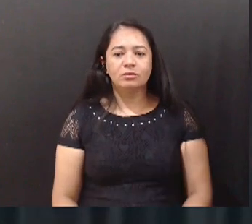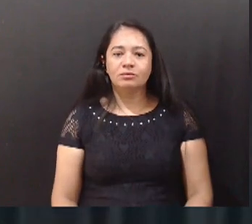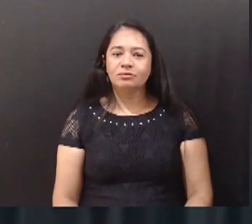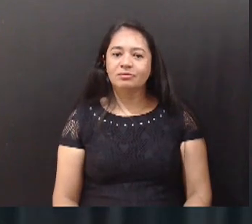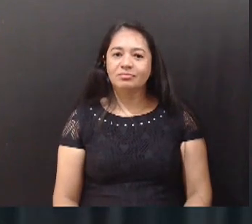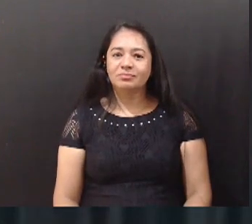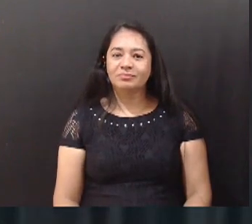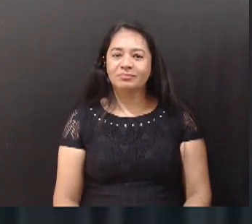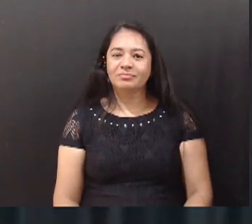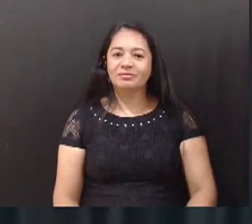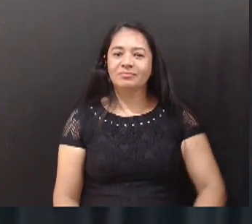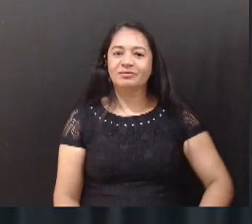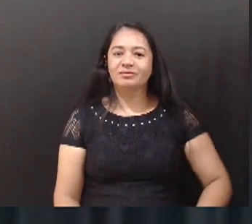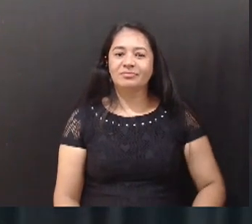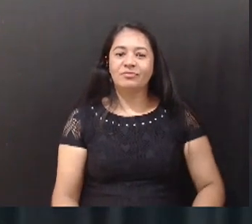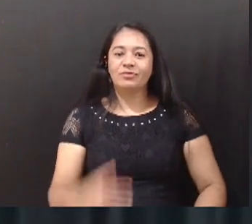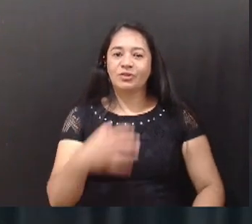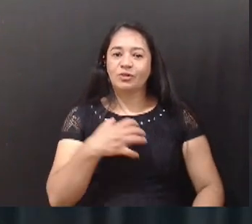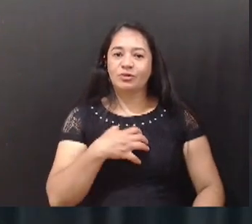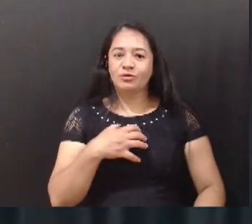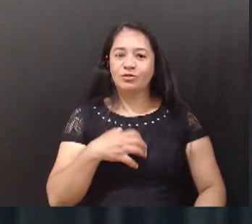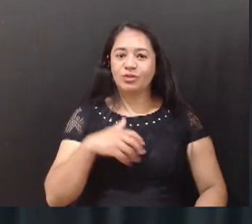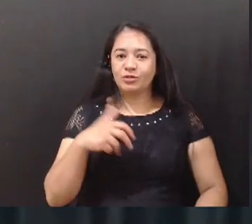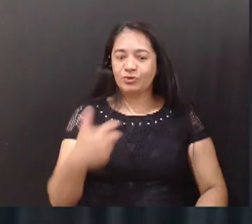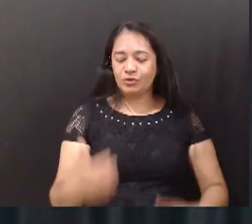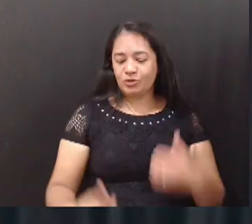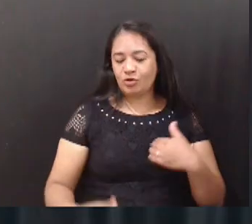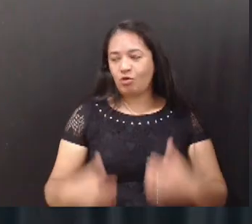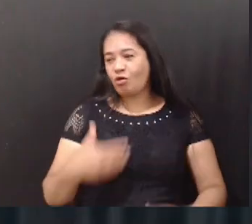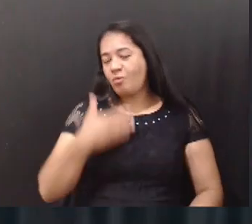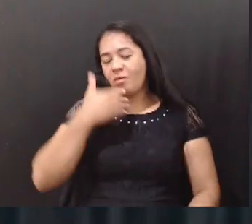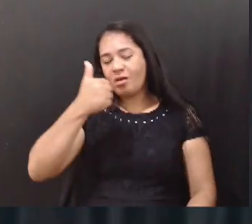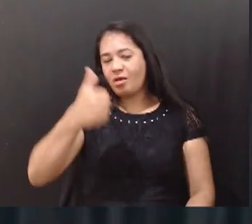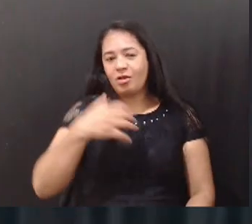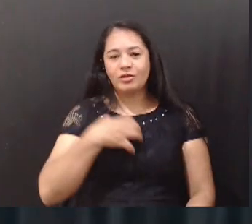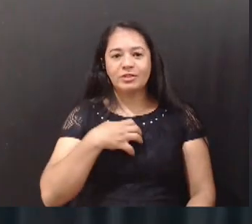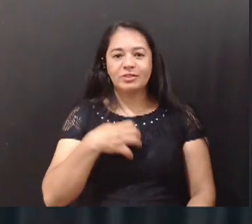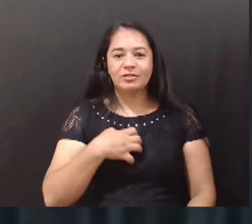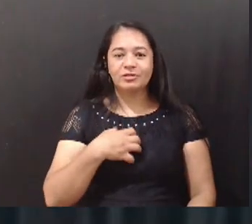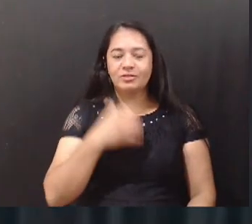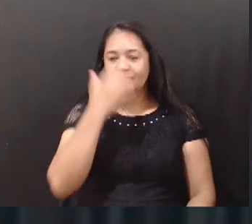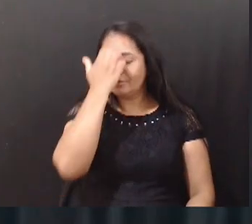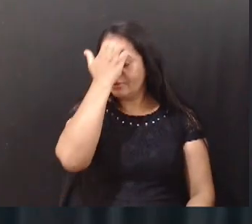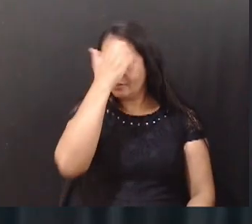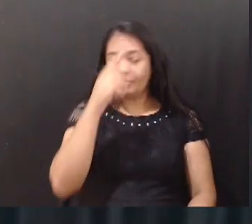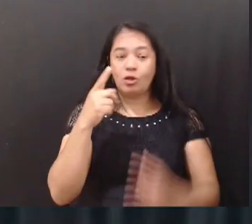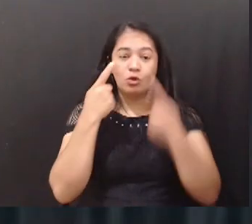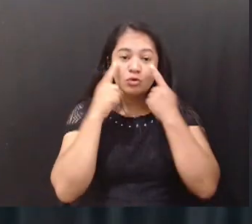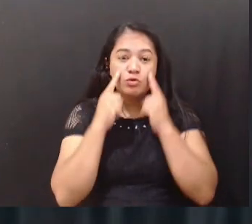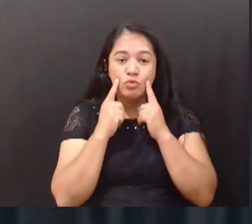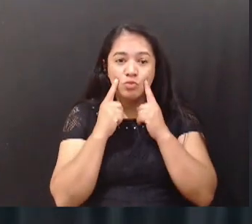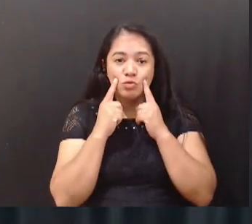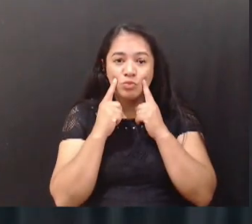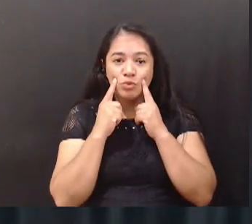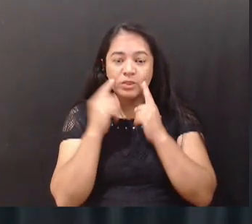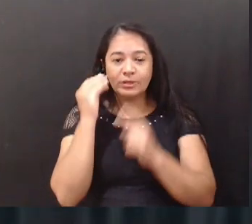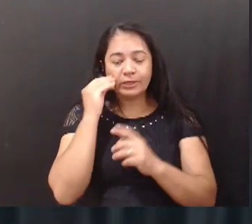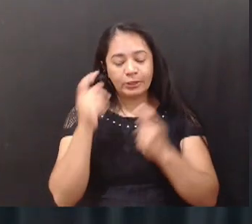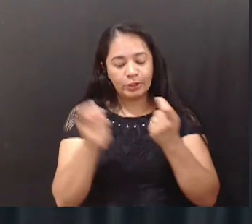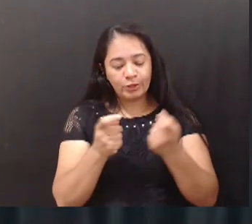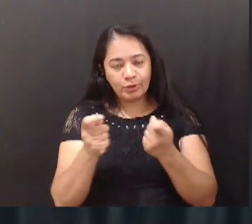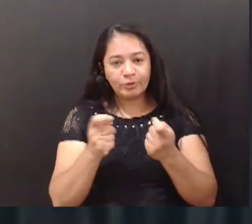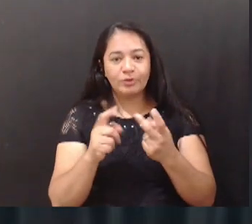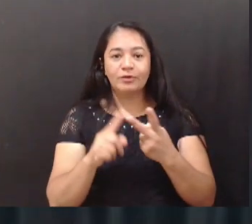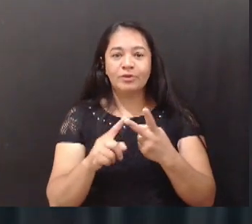Da maneira que o seu corpo achar melhor. Ele vai tentar regular a emoção. Você falou que você chorou. Então ele está tentando regular. Você deu